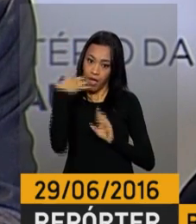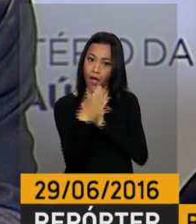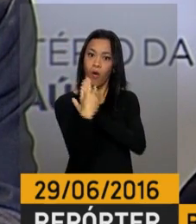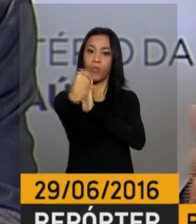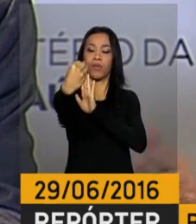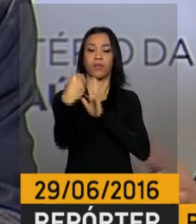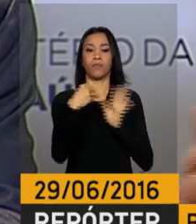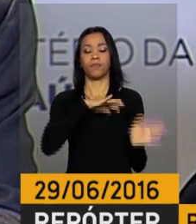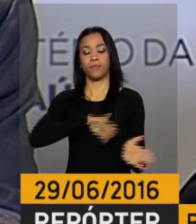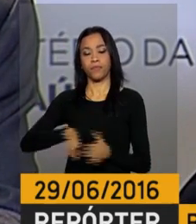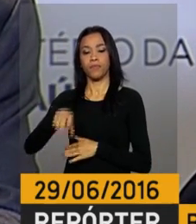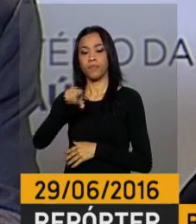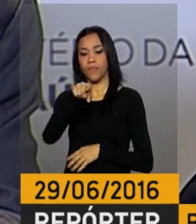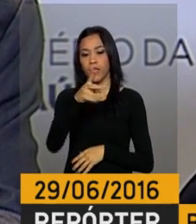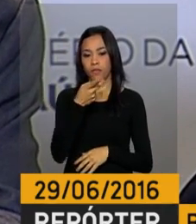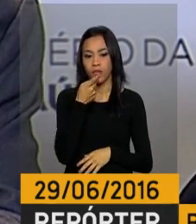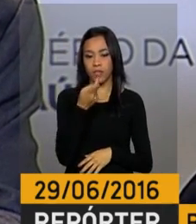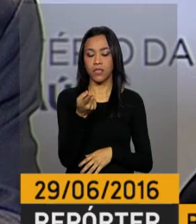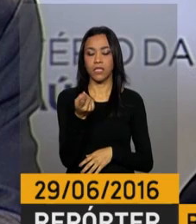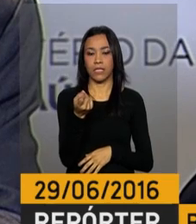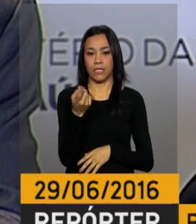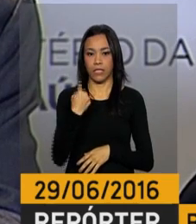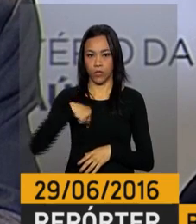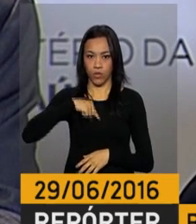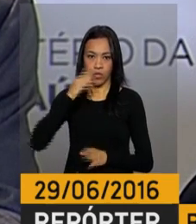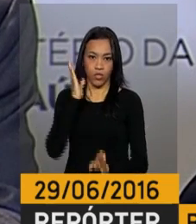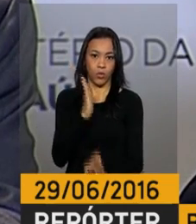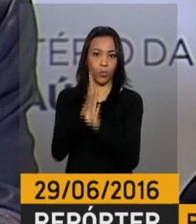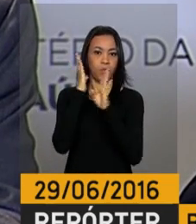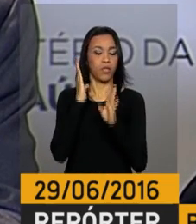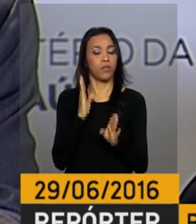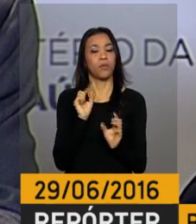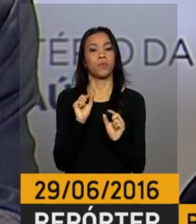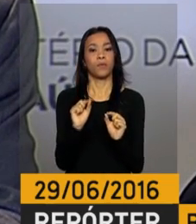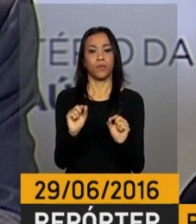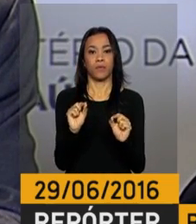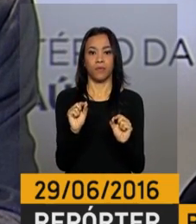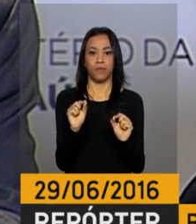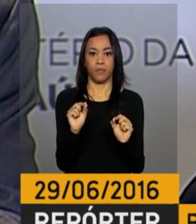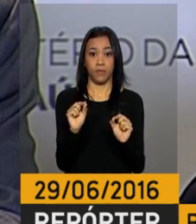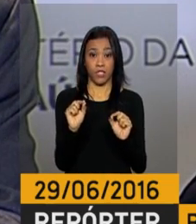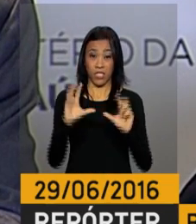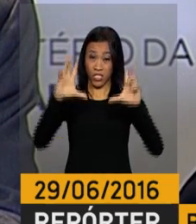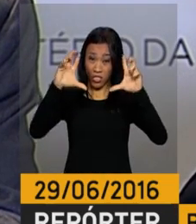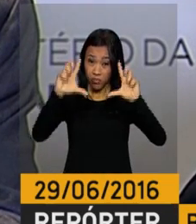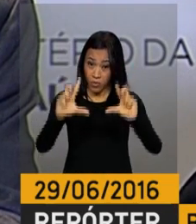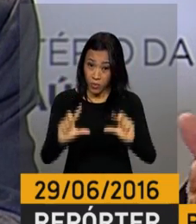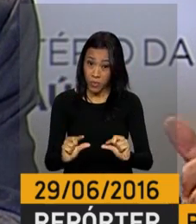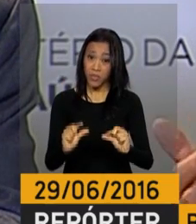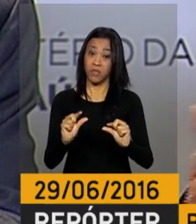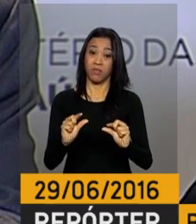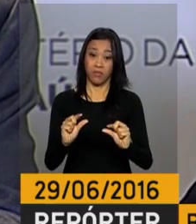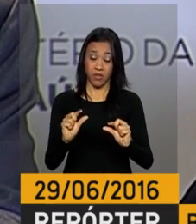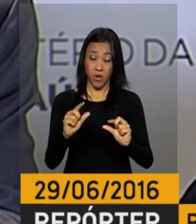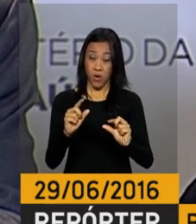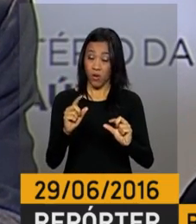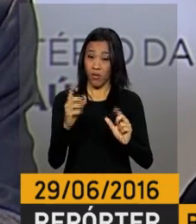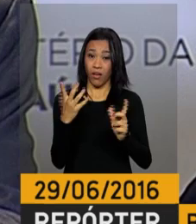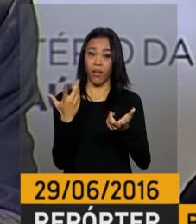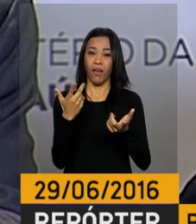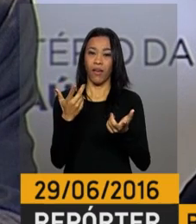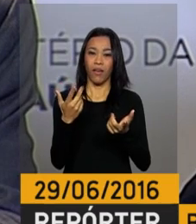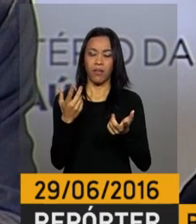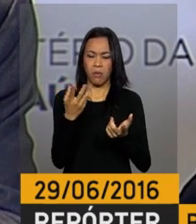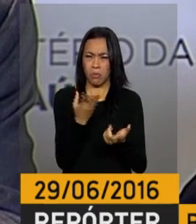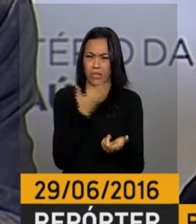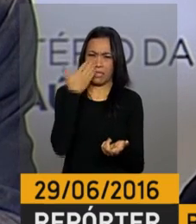descobertas evidentemente de que excesso desses eh ingredientes provoca doenças